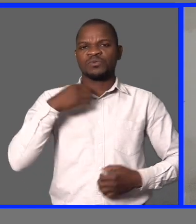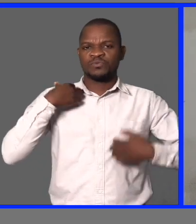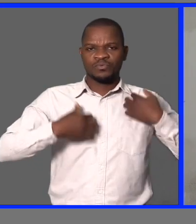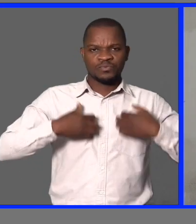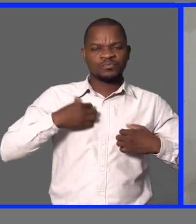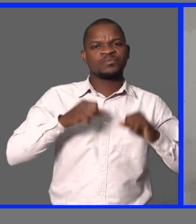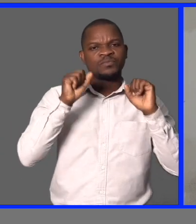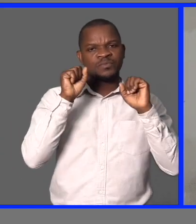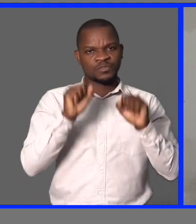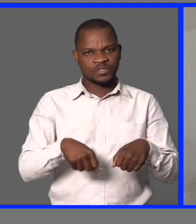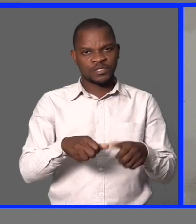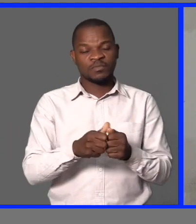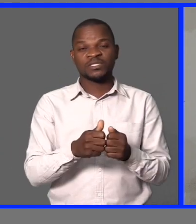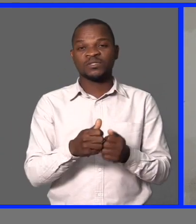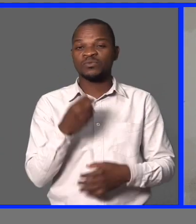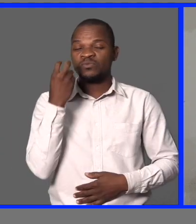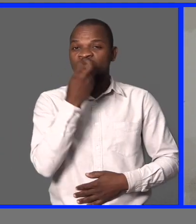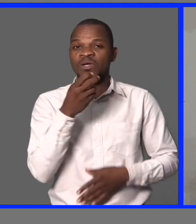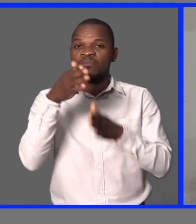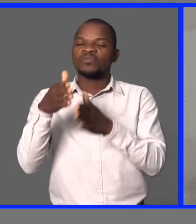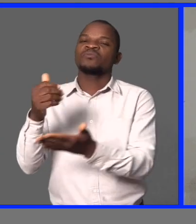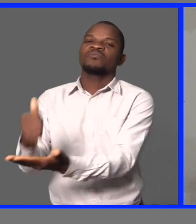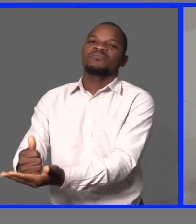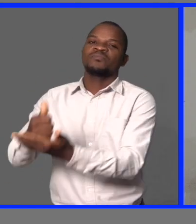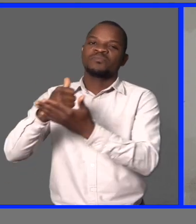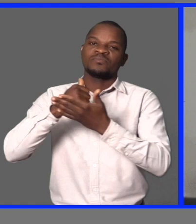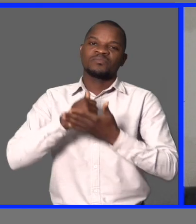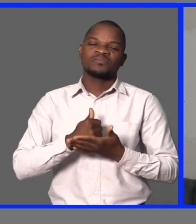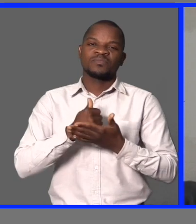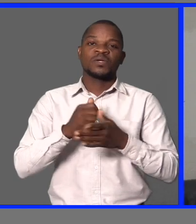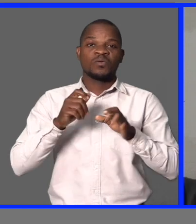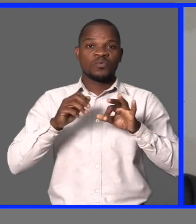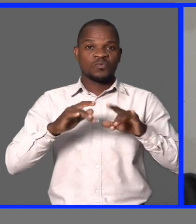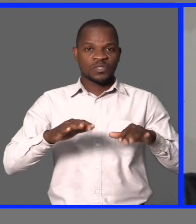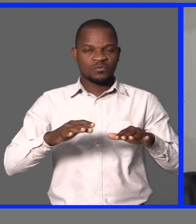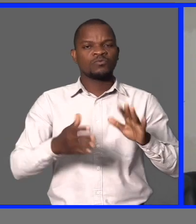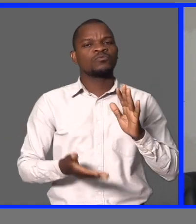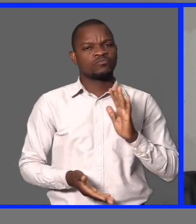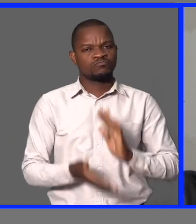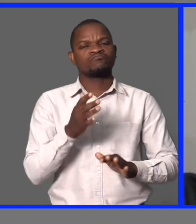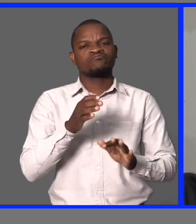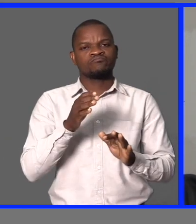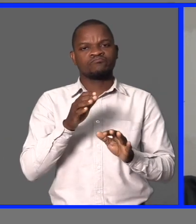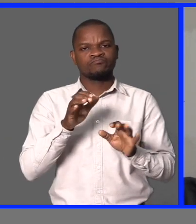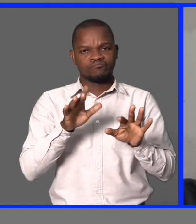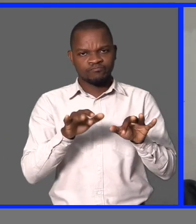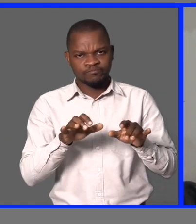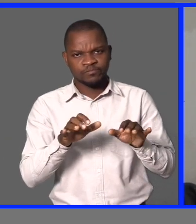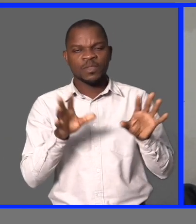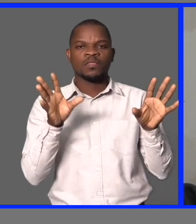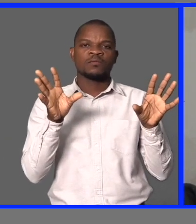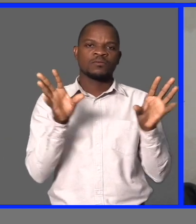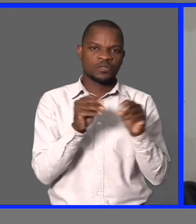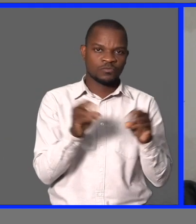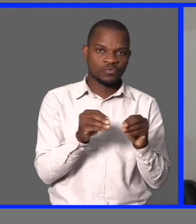é encontrar alguém que me ajudasse em um computador para eu poder começar com a monografia. Os outros colegas